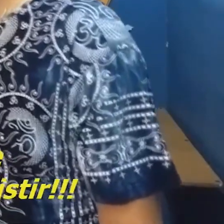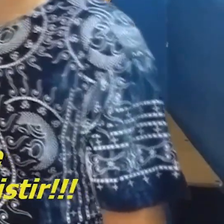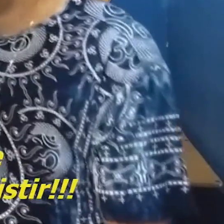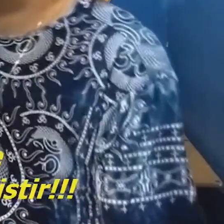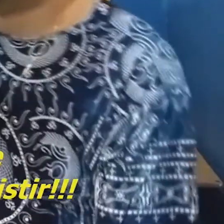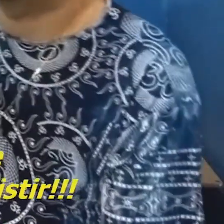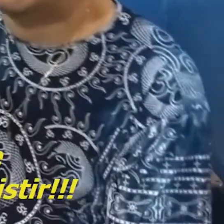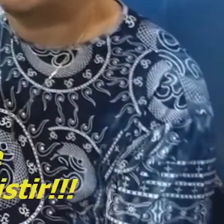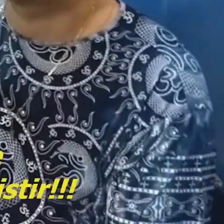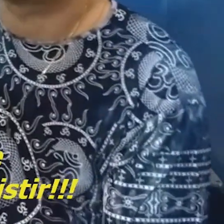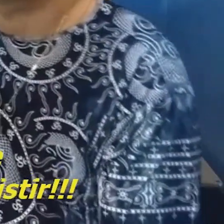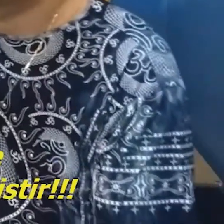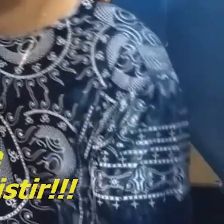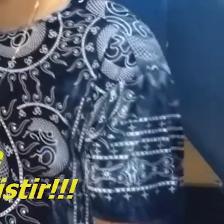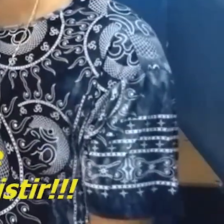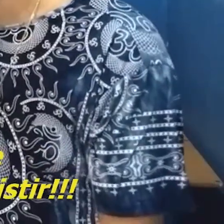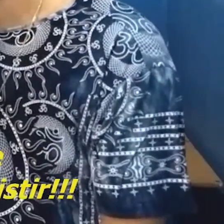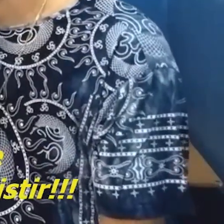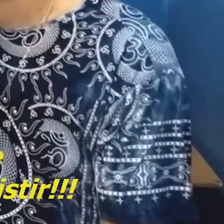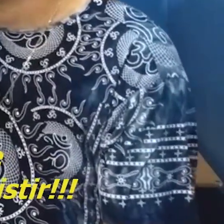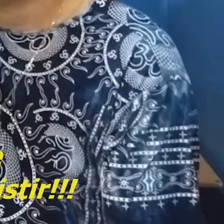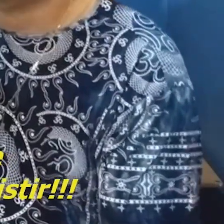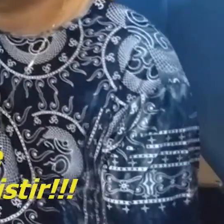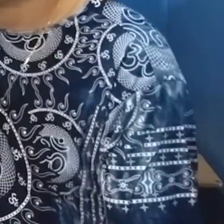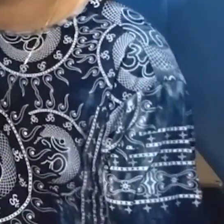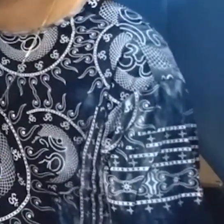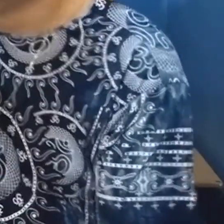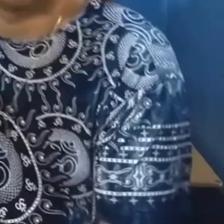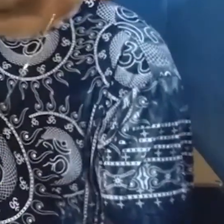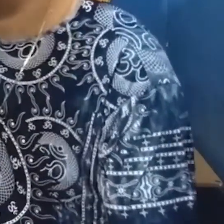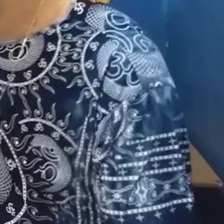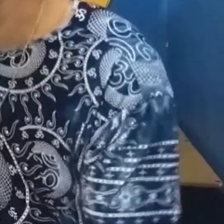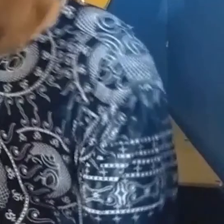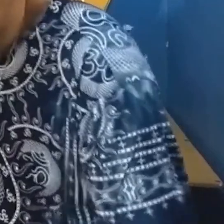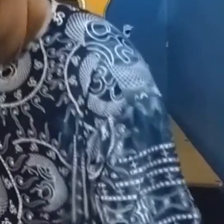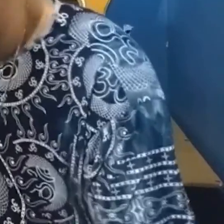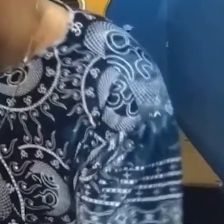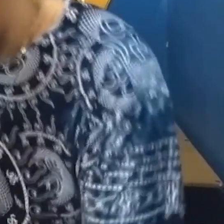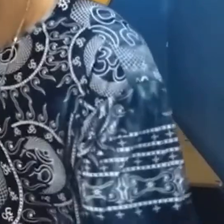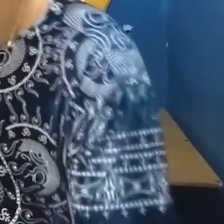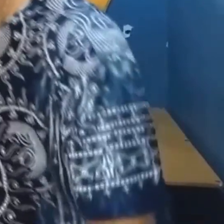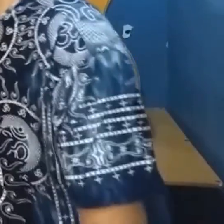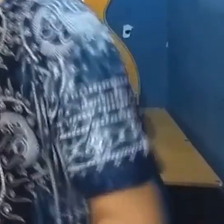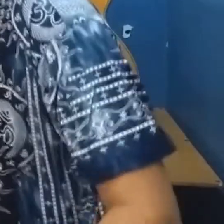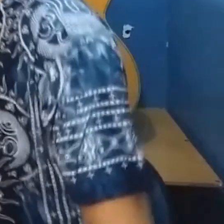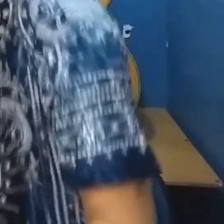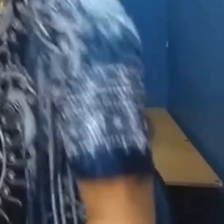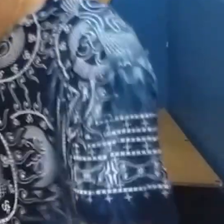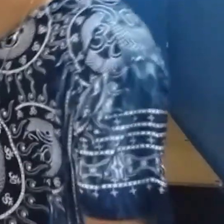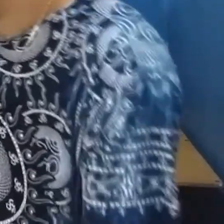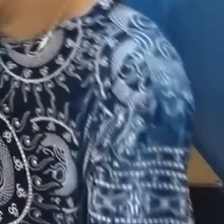todo o meio ambiente. No solo ou na água eles vão existir.